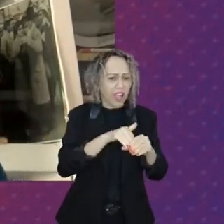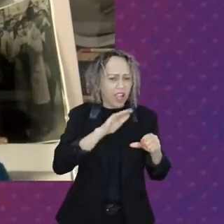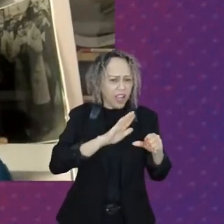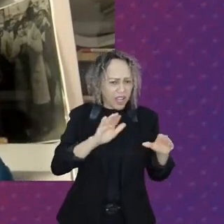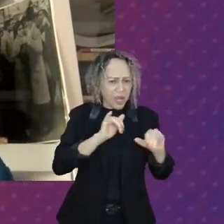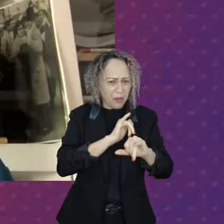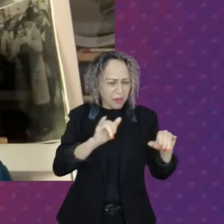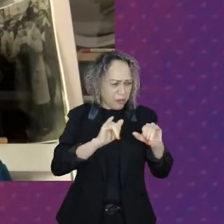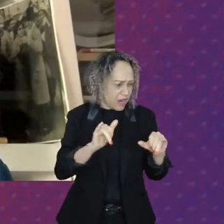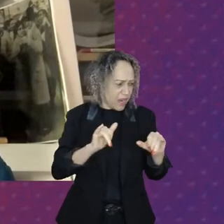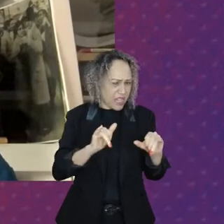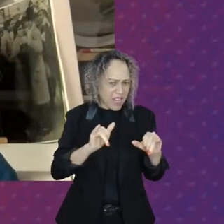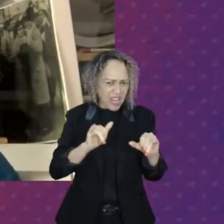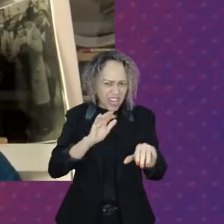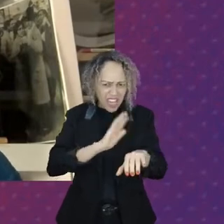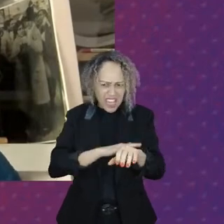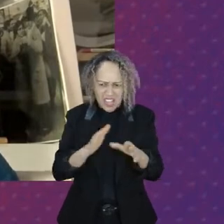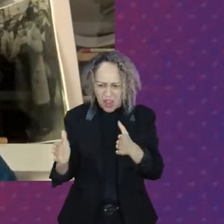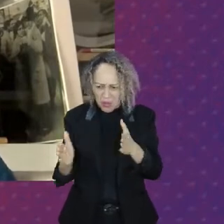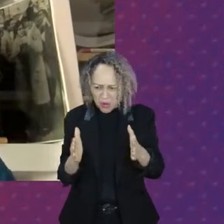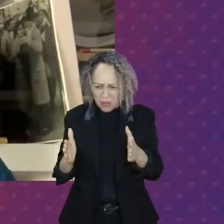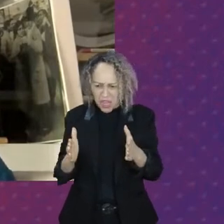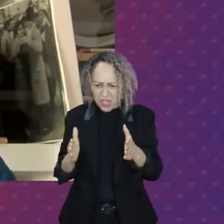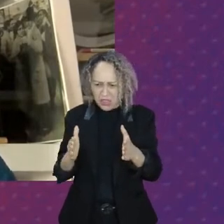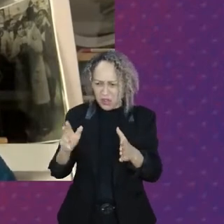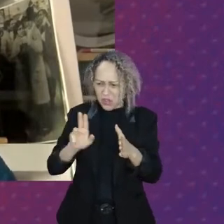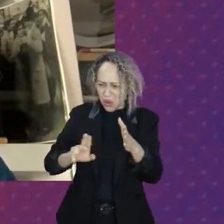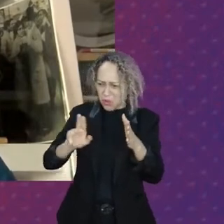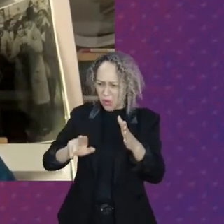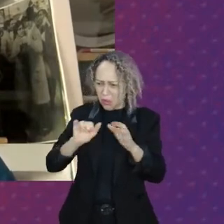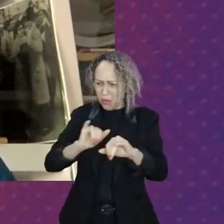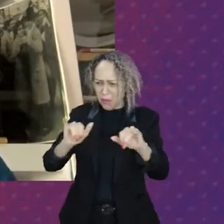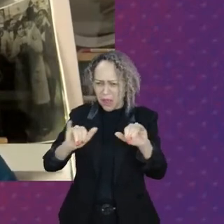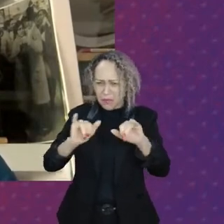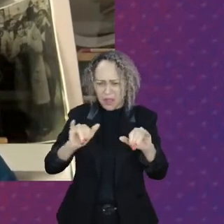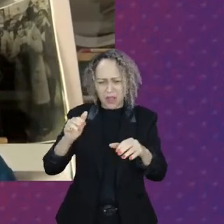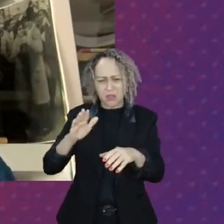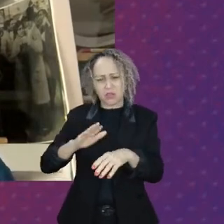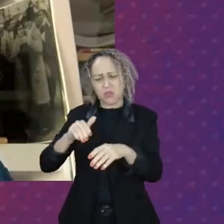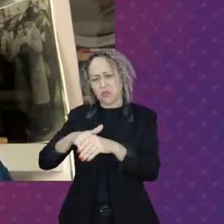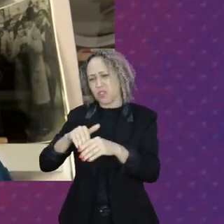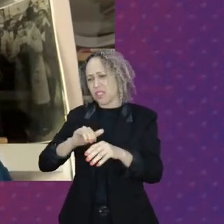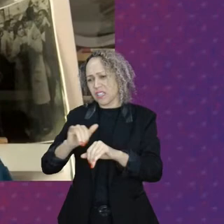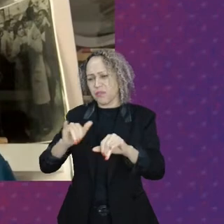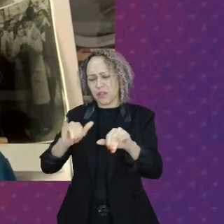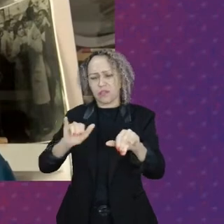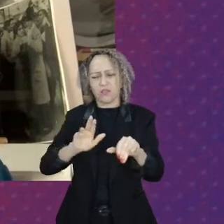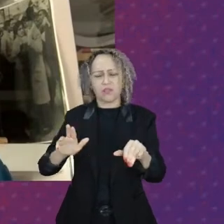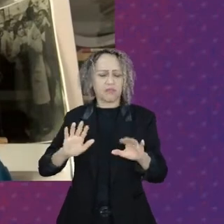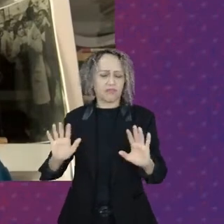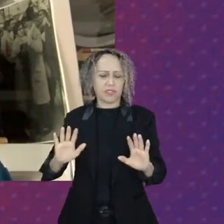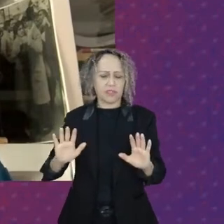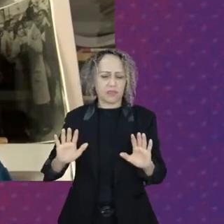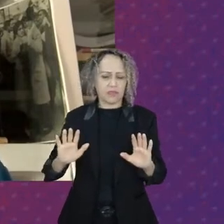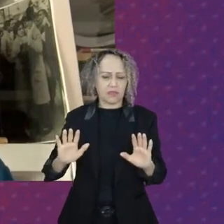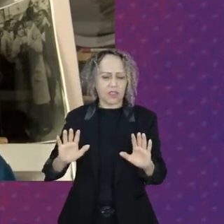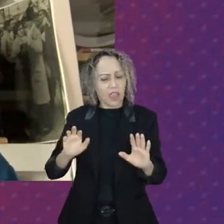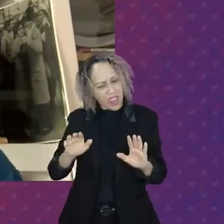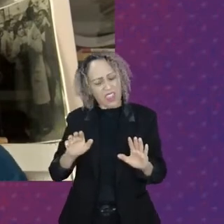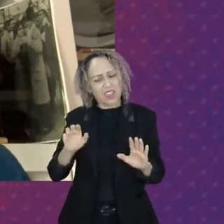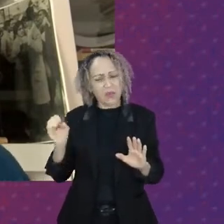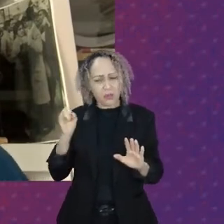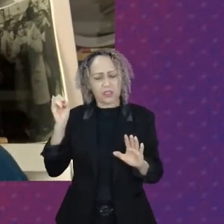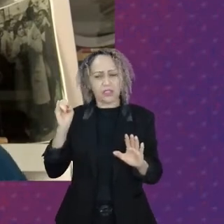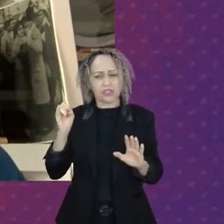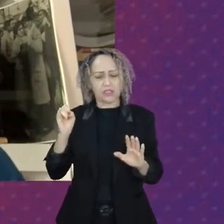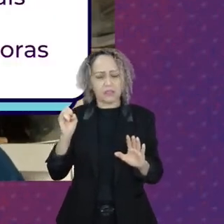nome das candidatas, de defender a ampliação da participação política das mulheres nos parlamentos, o que é muito importante.